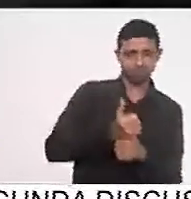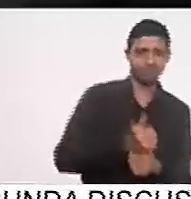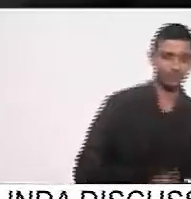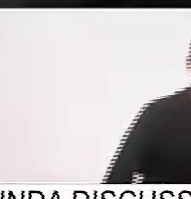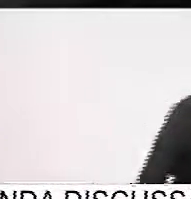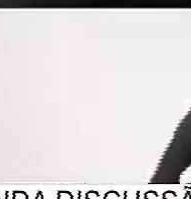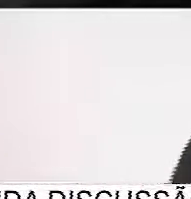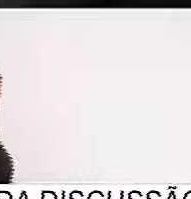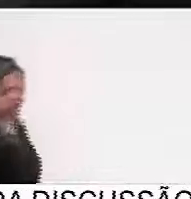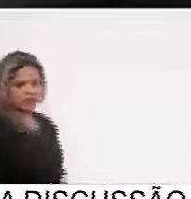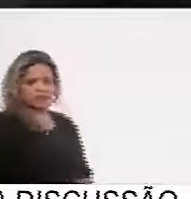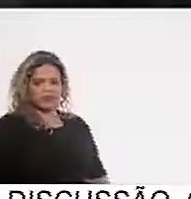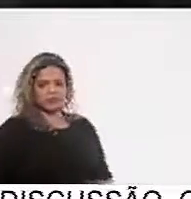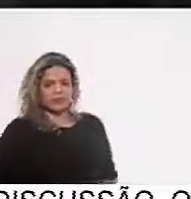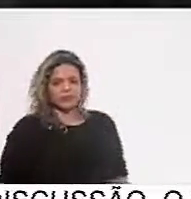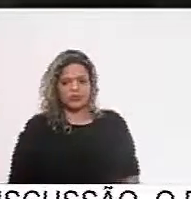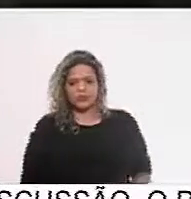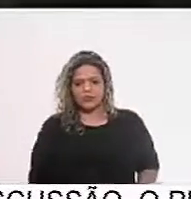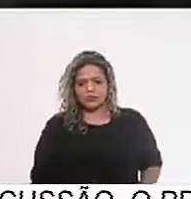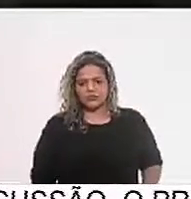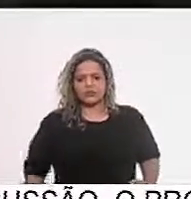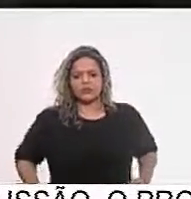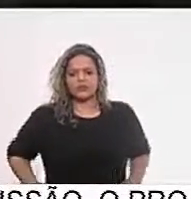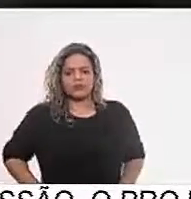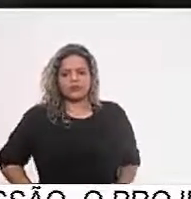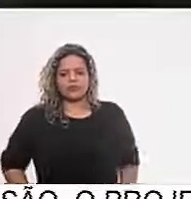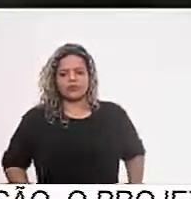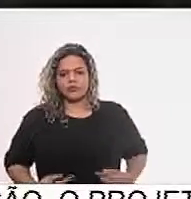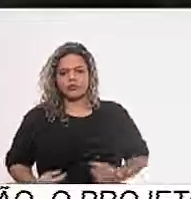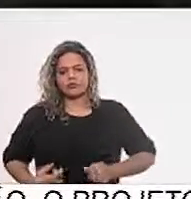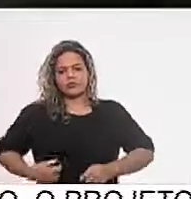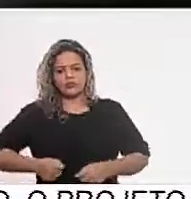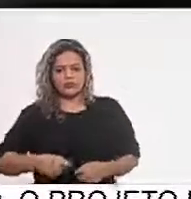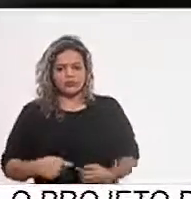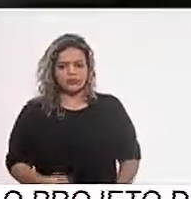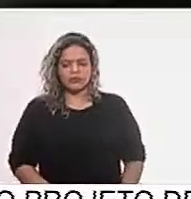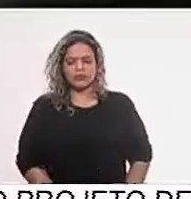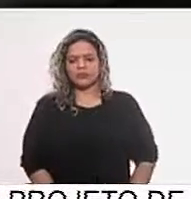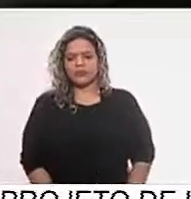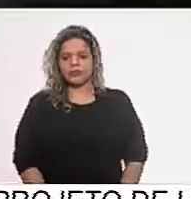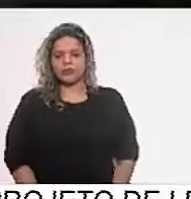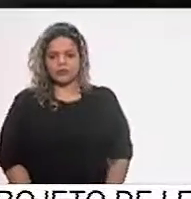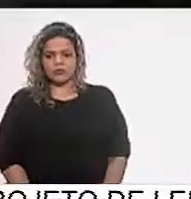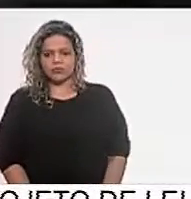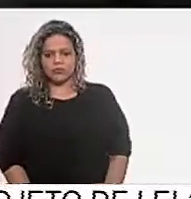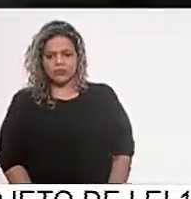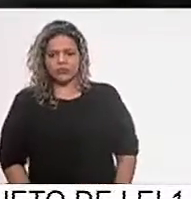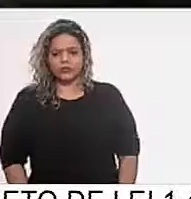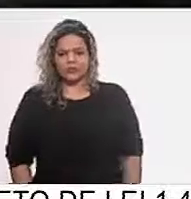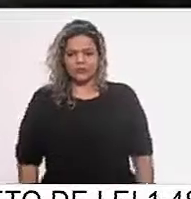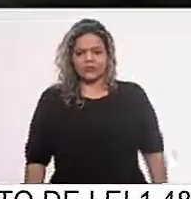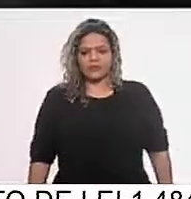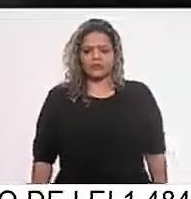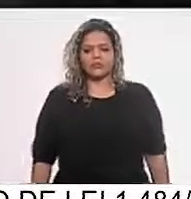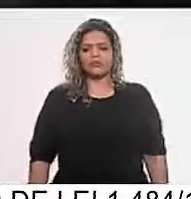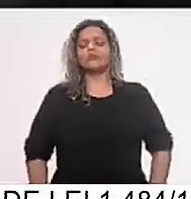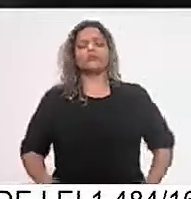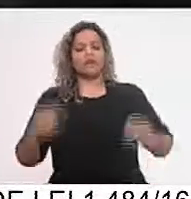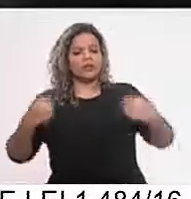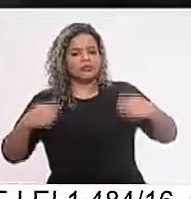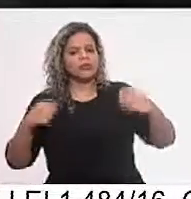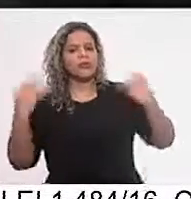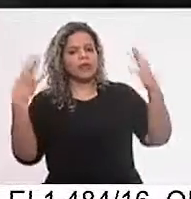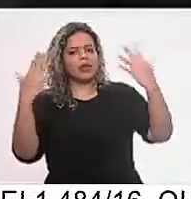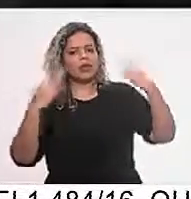defesa, um projeto de defesa, e que só tem que parabenizar o deputado. Agora, Rodrigo, é triste você ver algumas